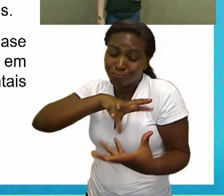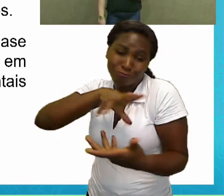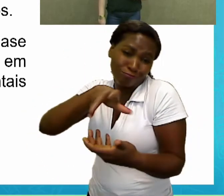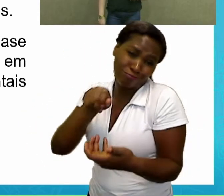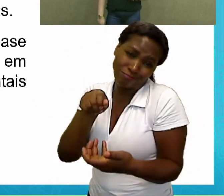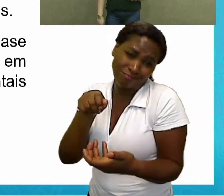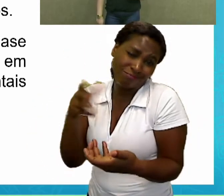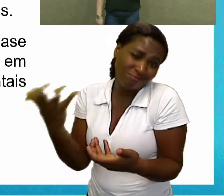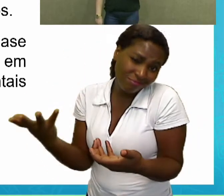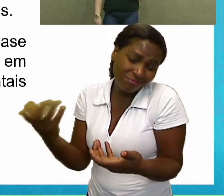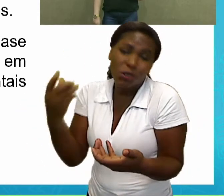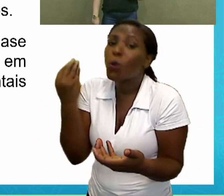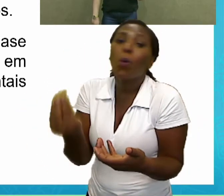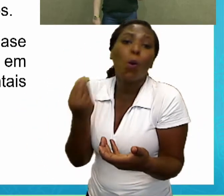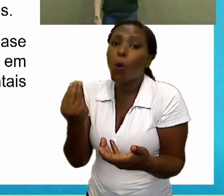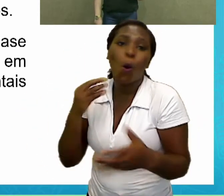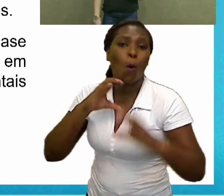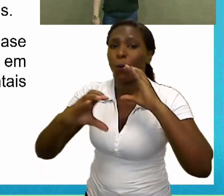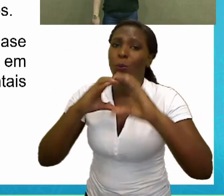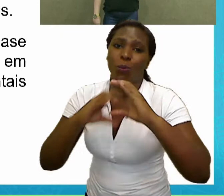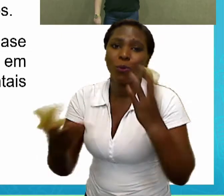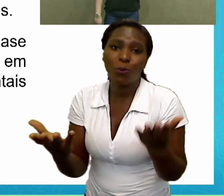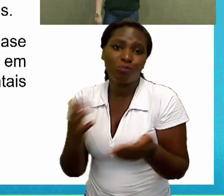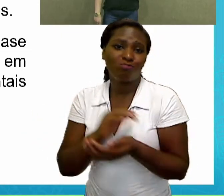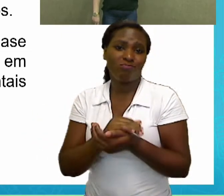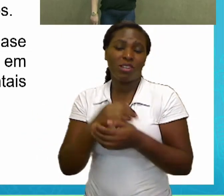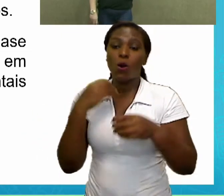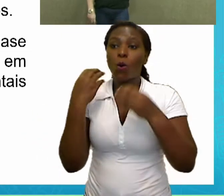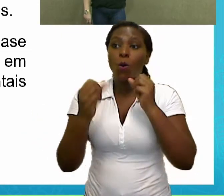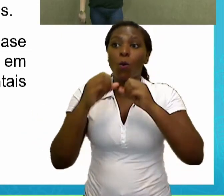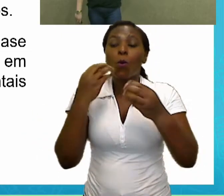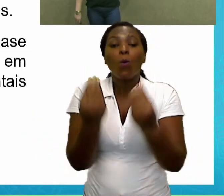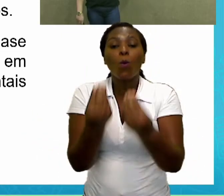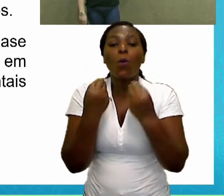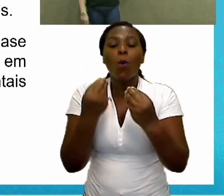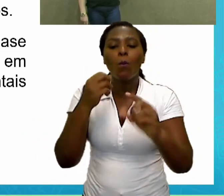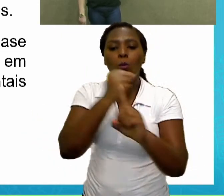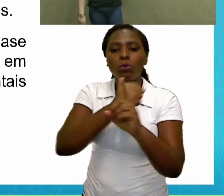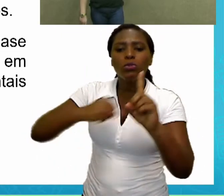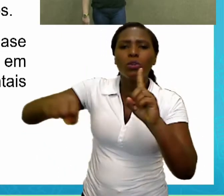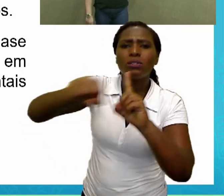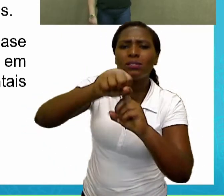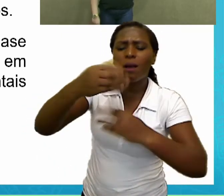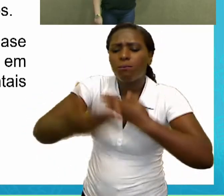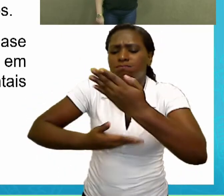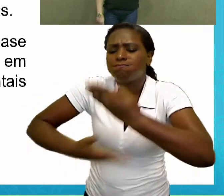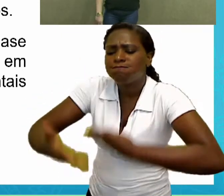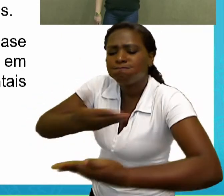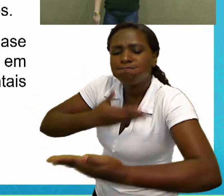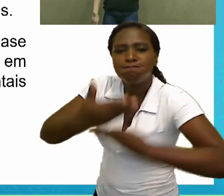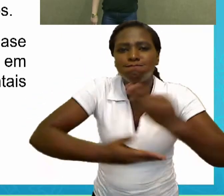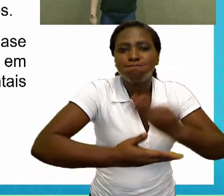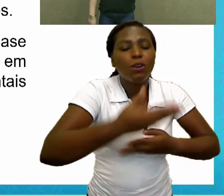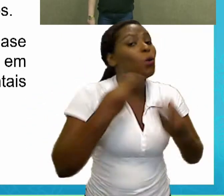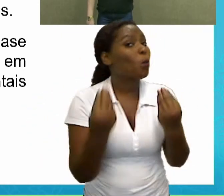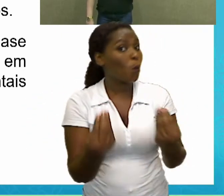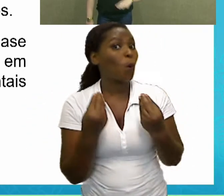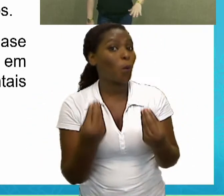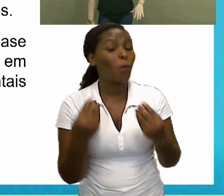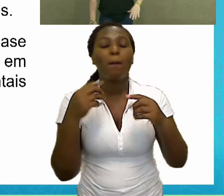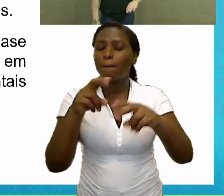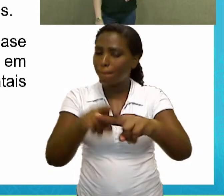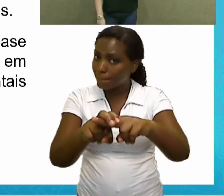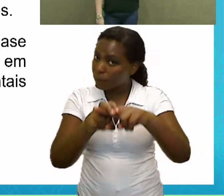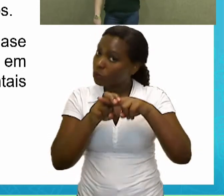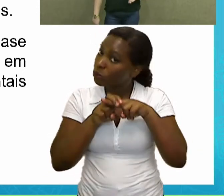relações humanas sociais. Nesse sentido, a língua portuguesa é importante na vida de